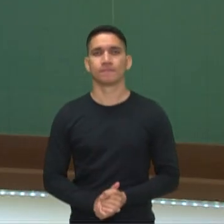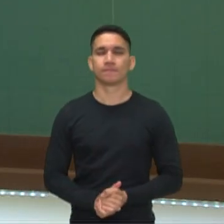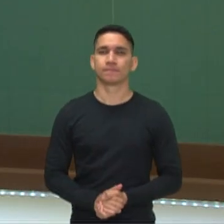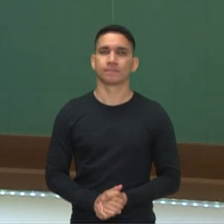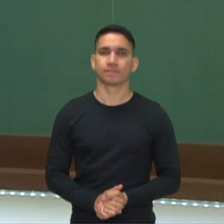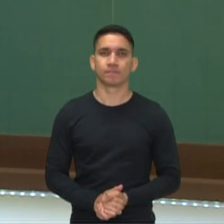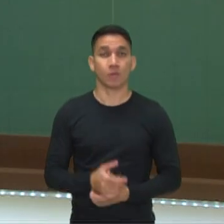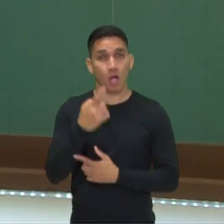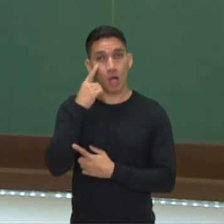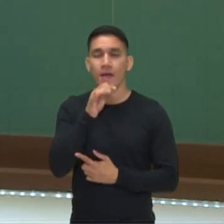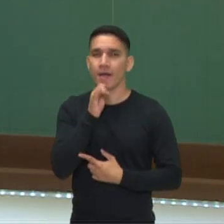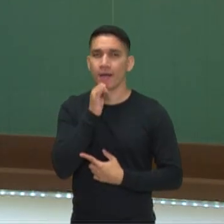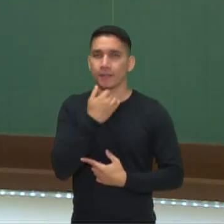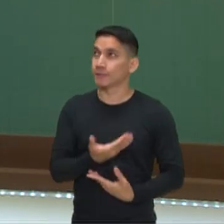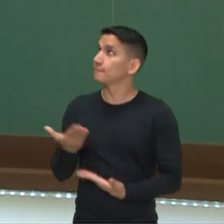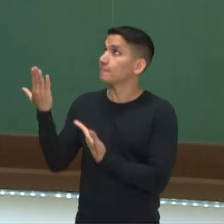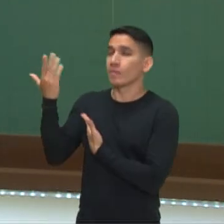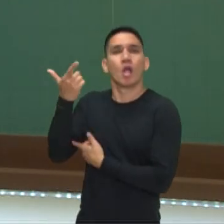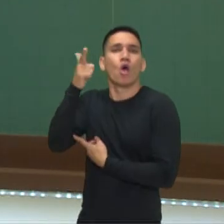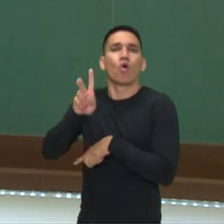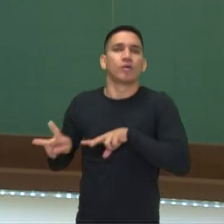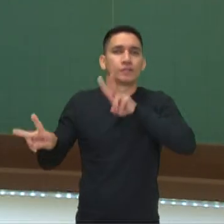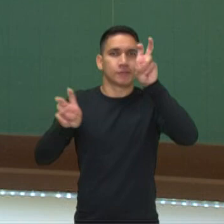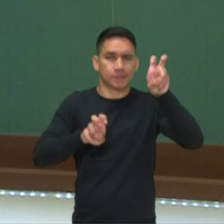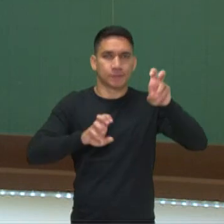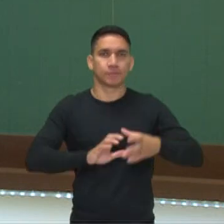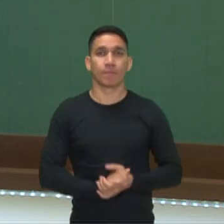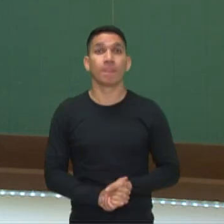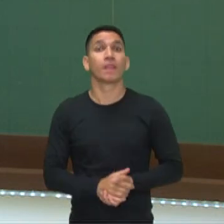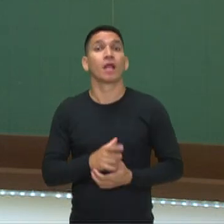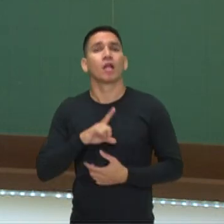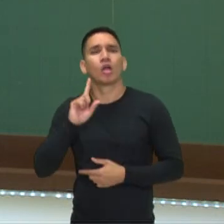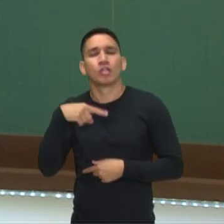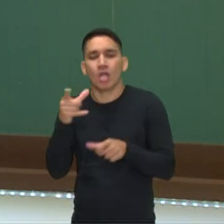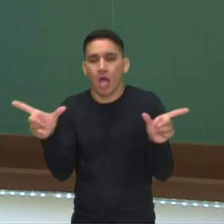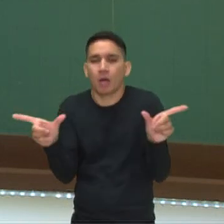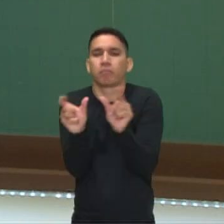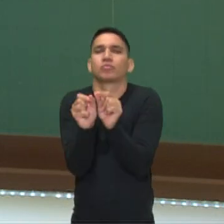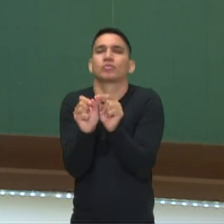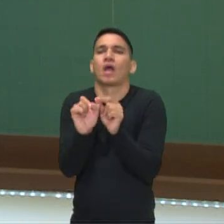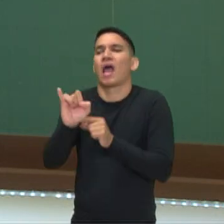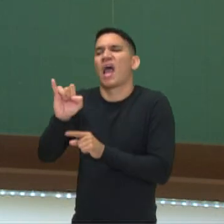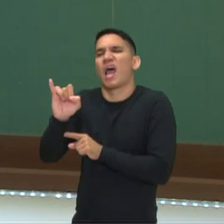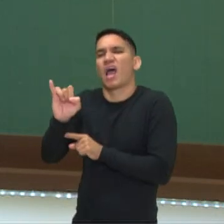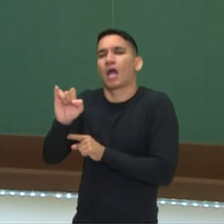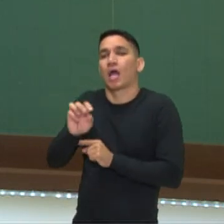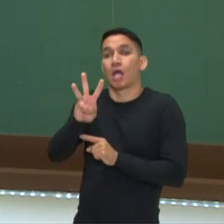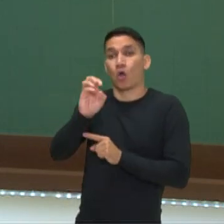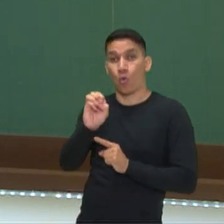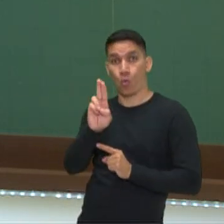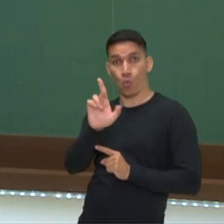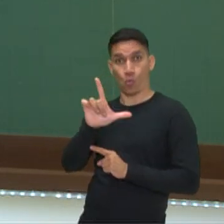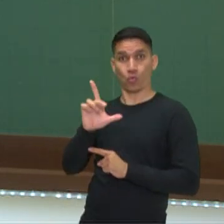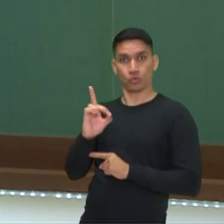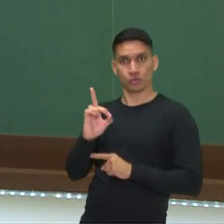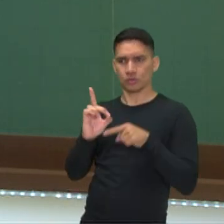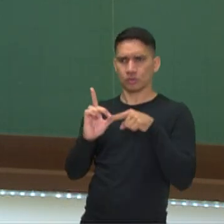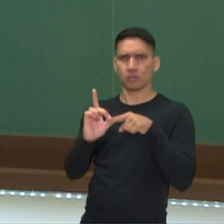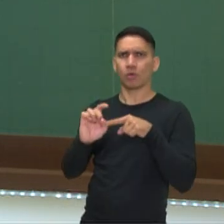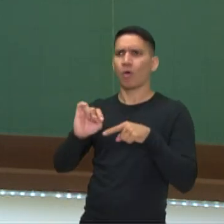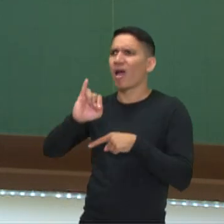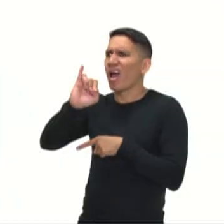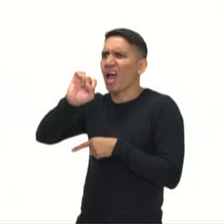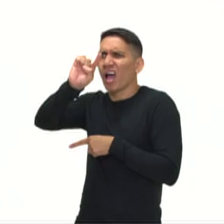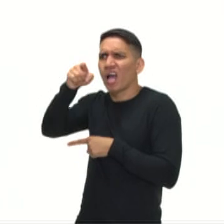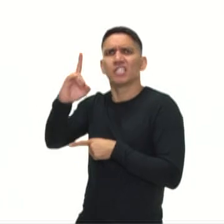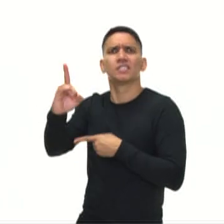Temos um exemplo aqui de uma outra citação em que nós abreviamos o I would. Então, nós usamos I'd. Olha